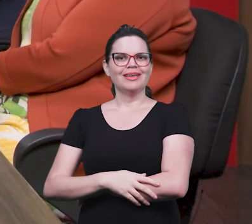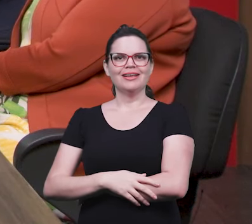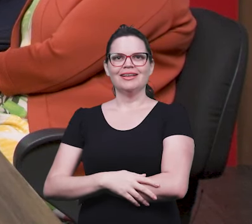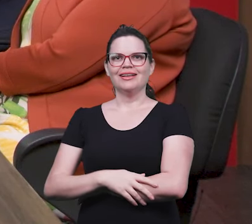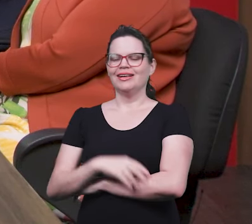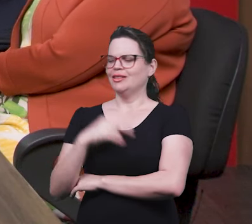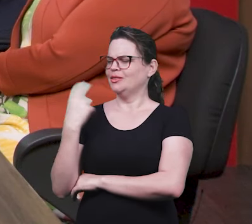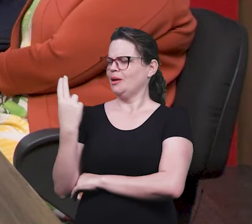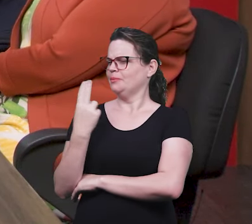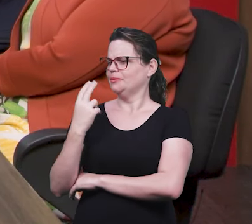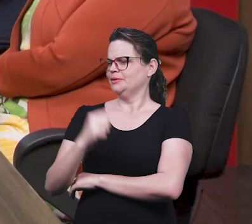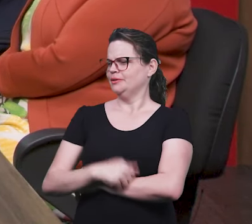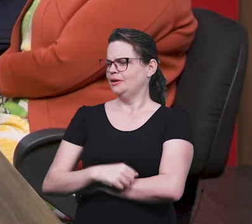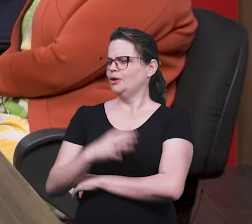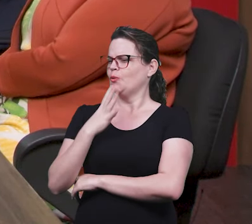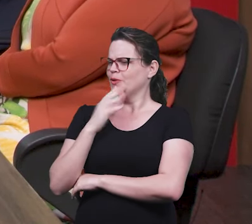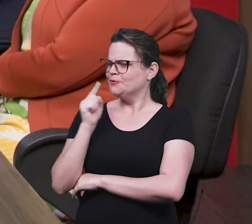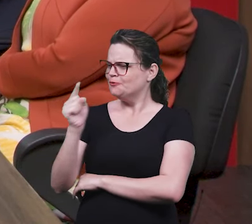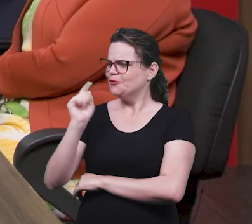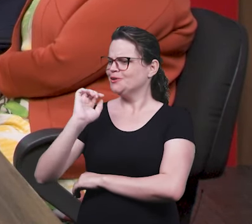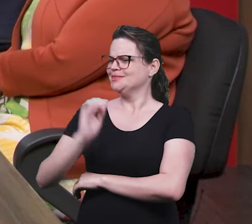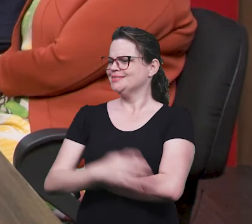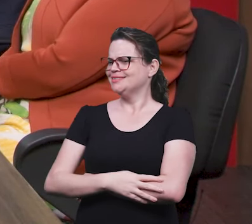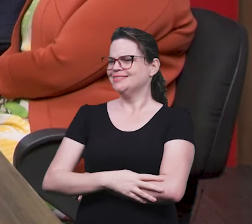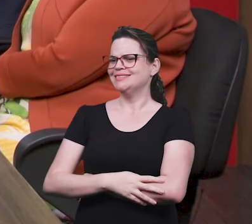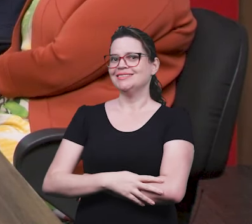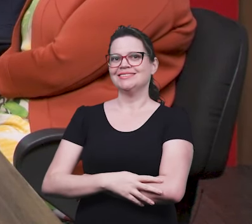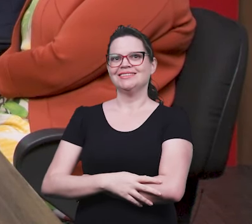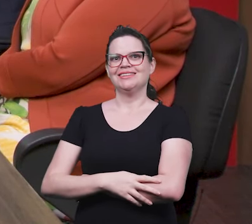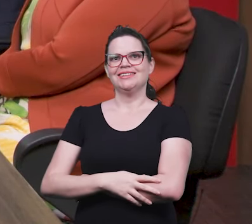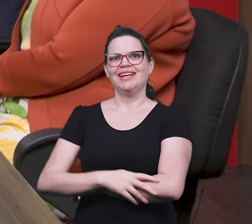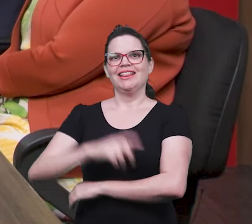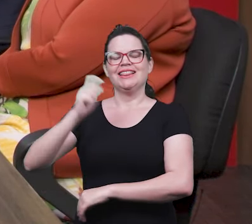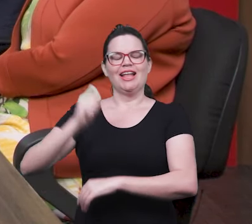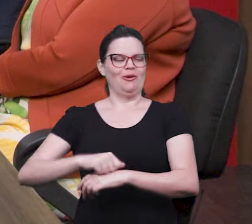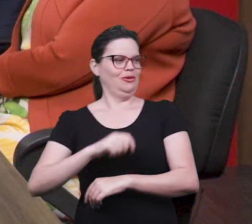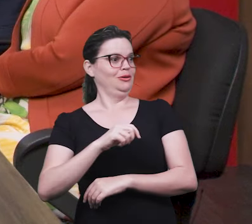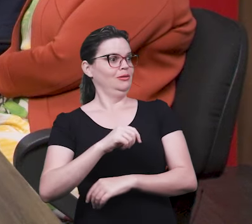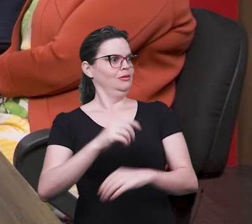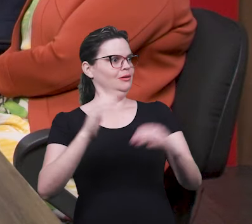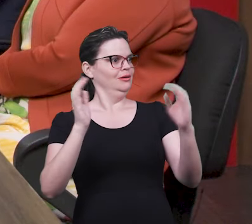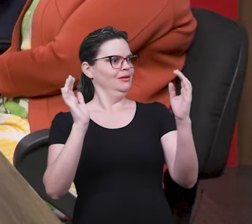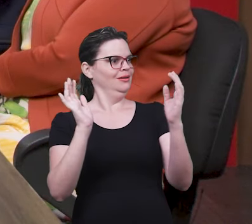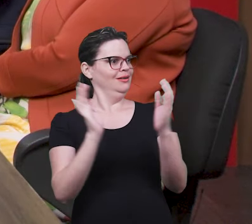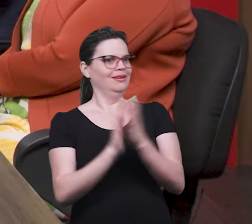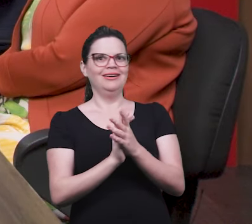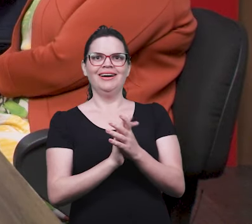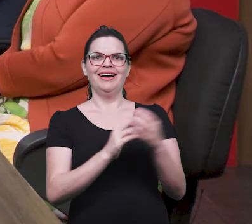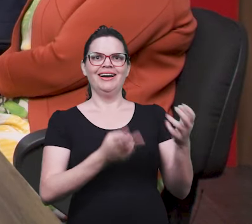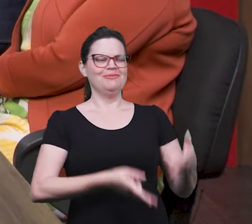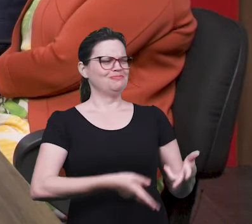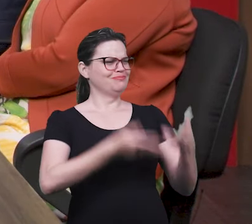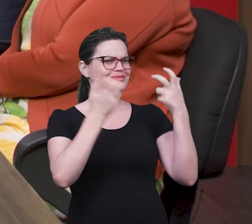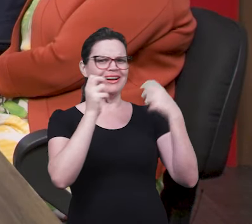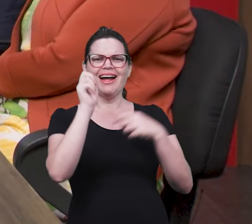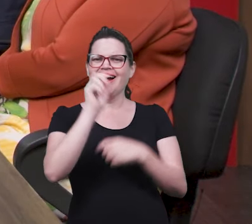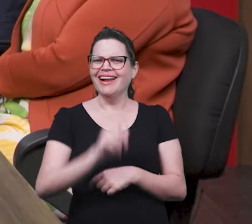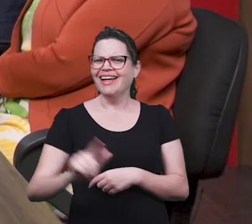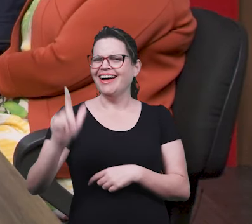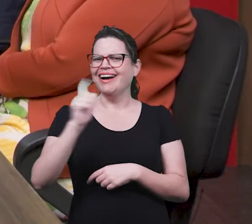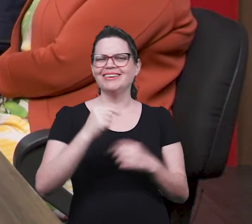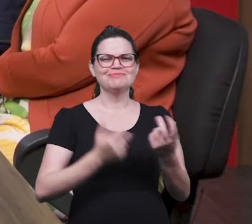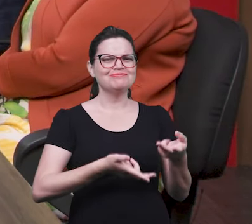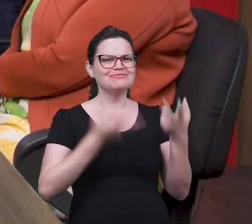Ela, possível. Eu te conheço. E eu, na hora, eu digo, meu Deus. Eu reconheci. Você reconheceu? Claro,